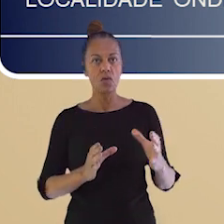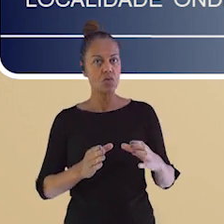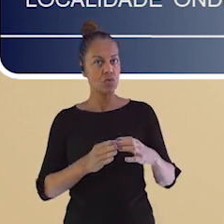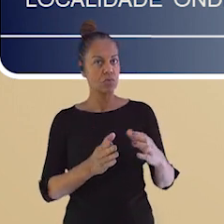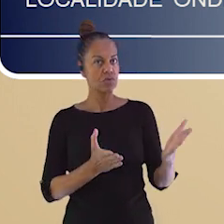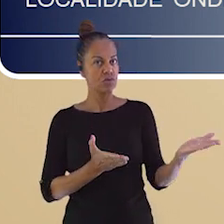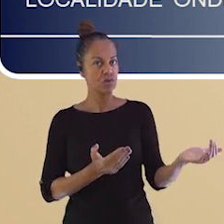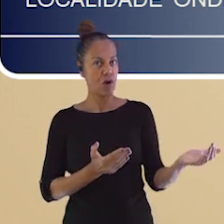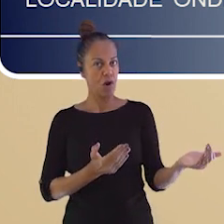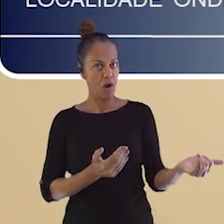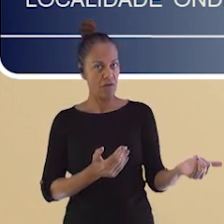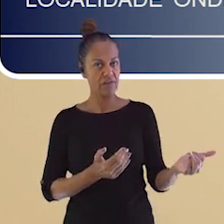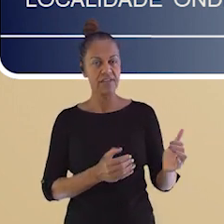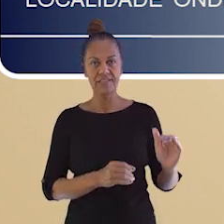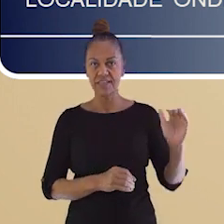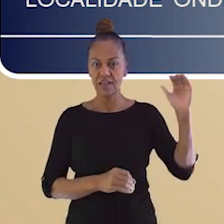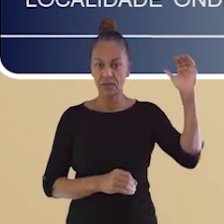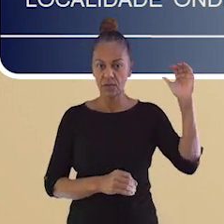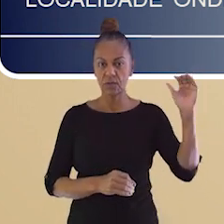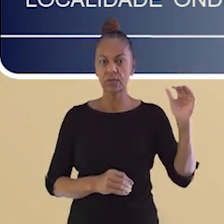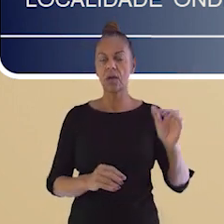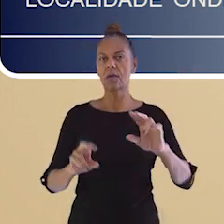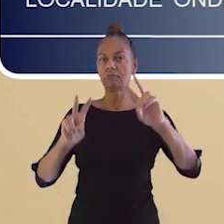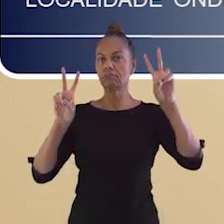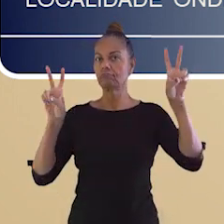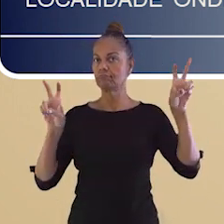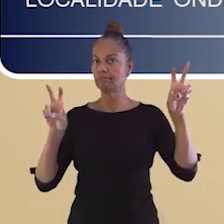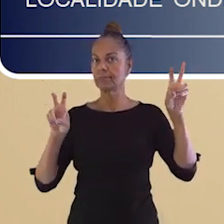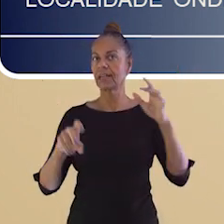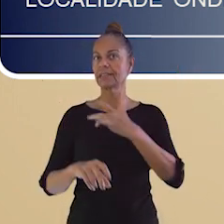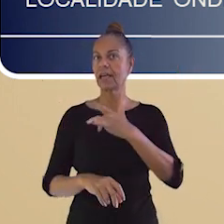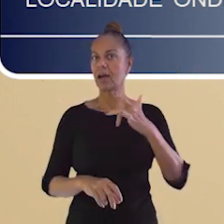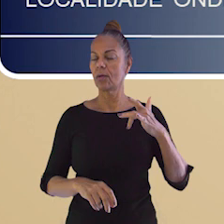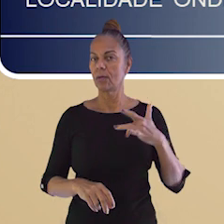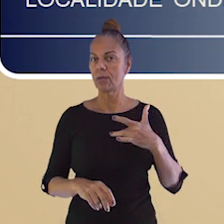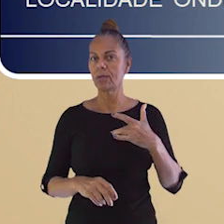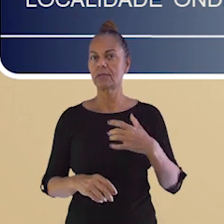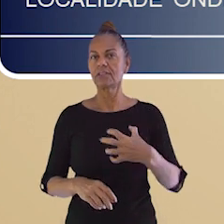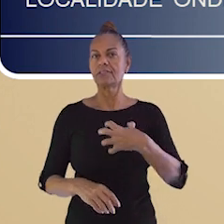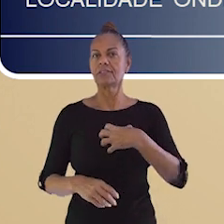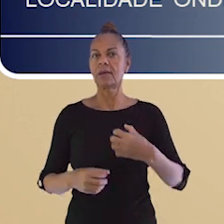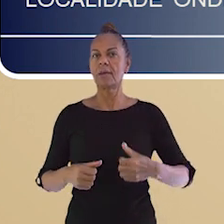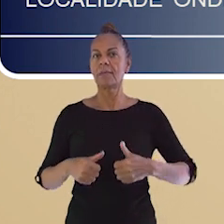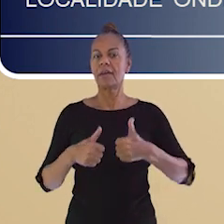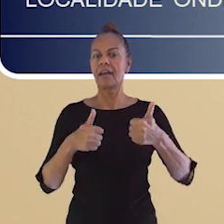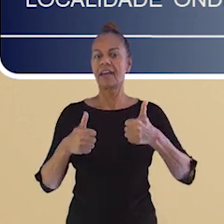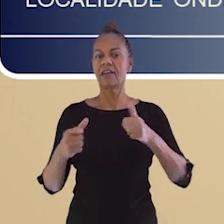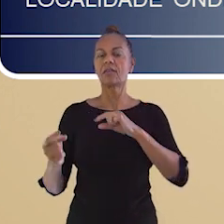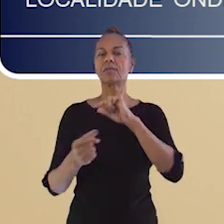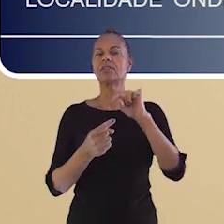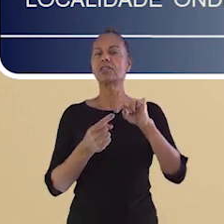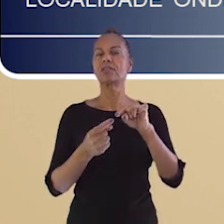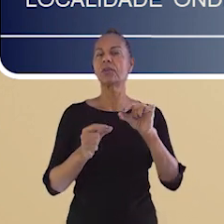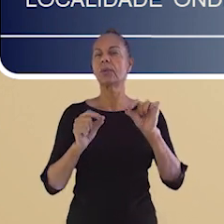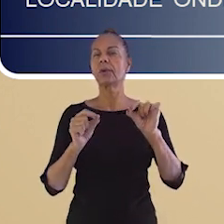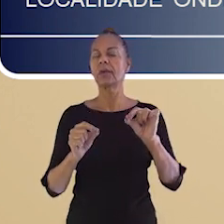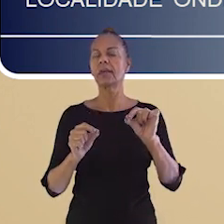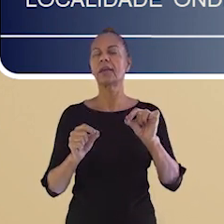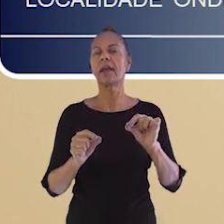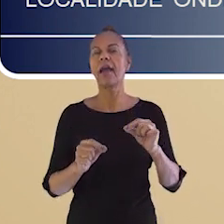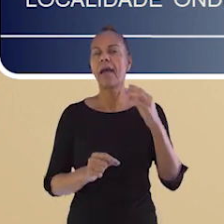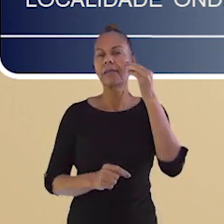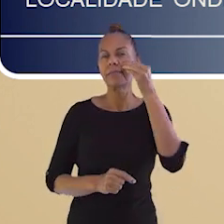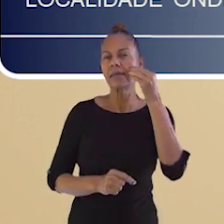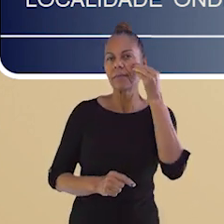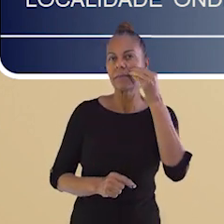é saúde e bem-estar. O objetivo de aprendizagem é experimentar e explorar as possibilidades de cada